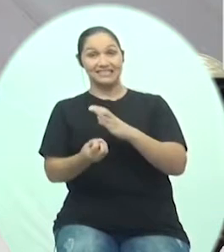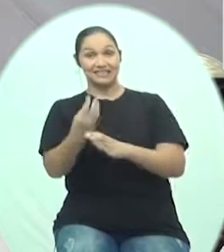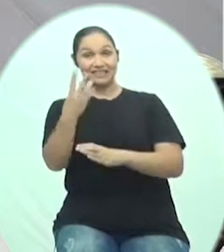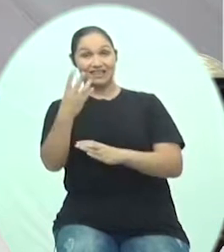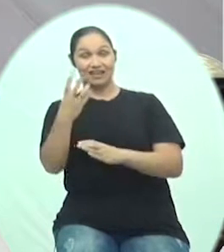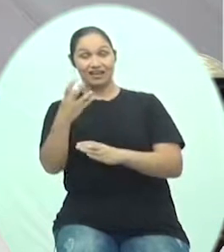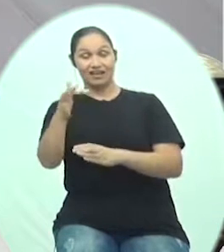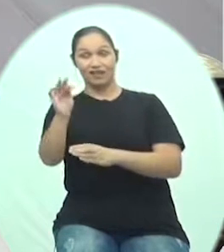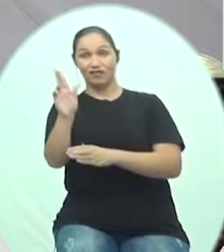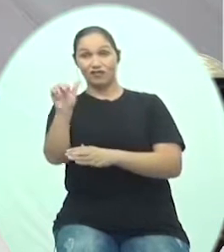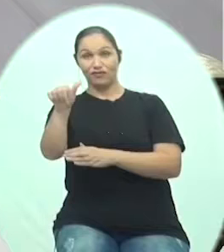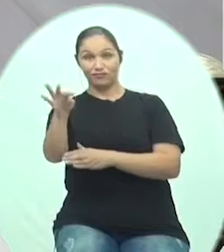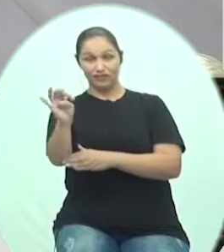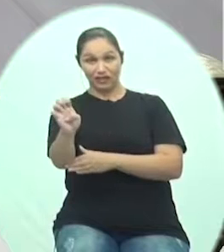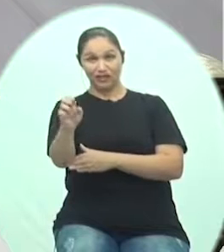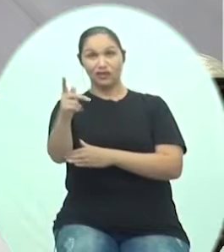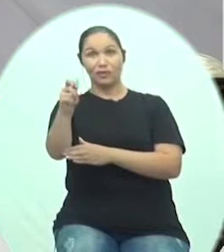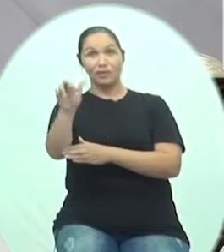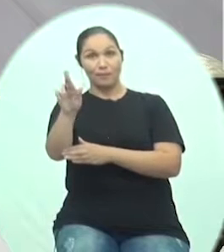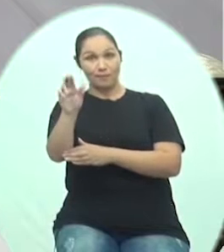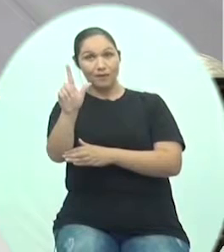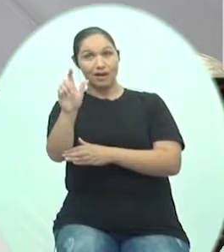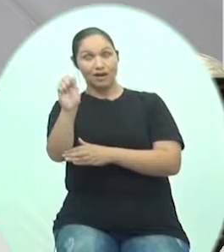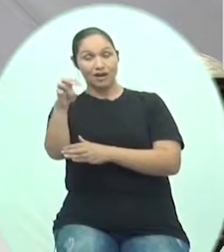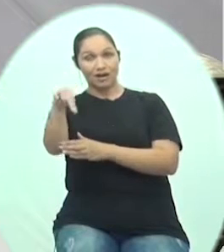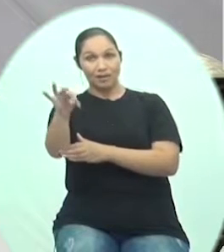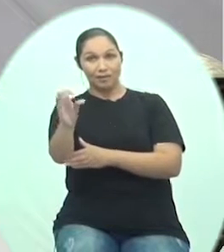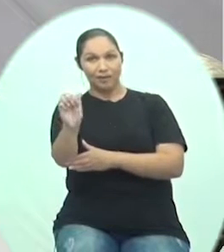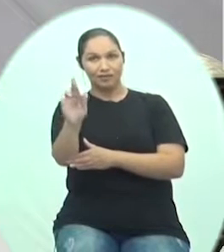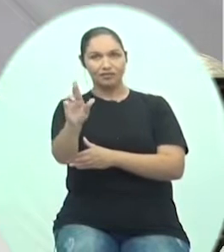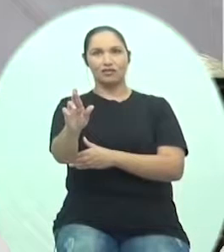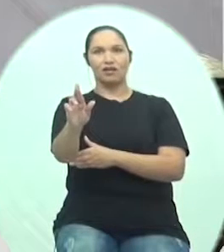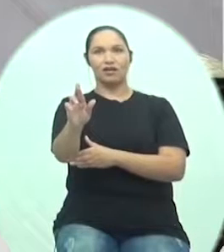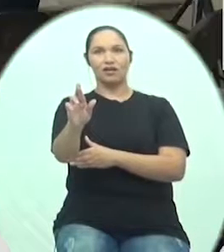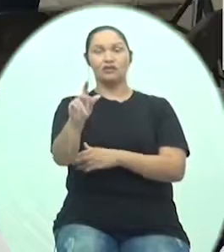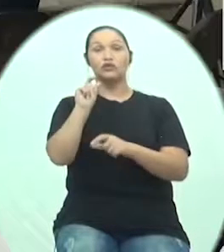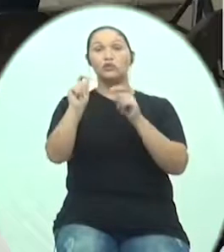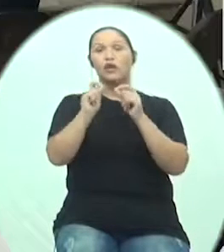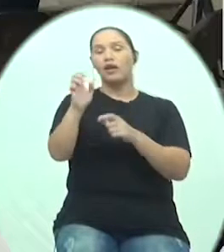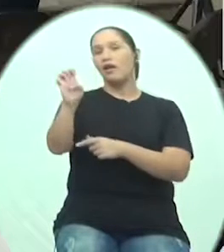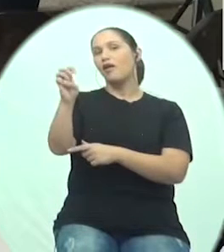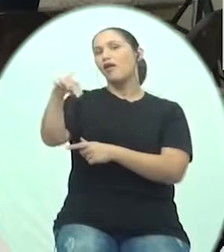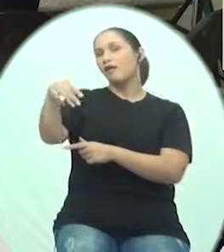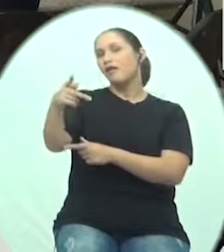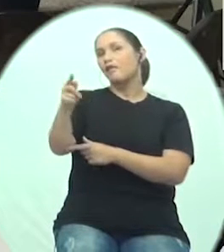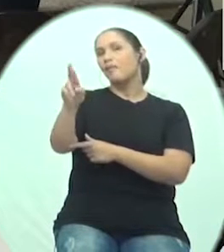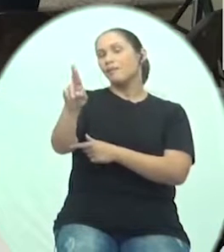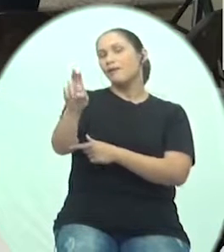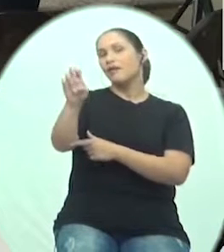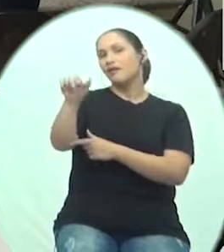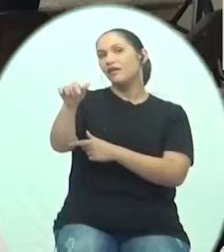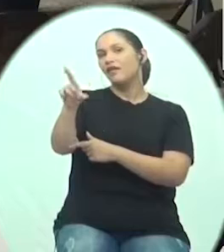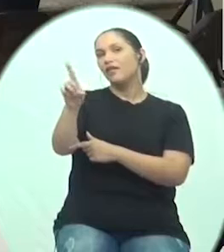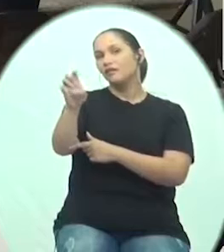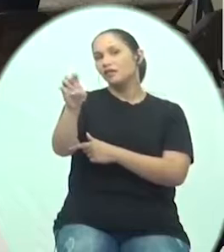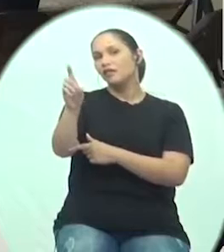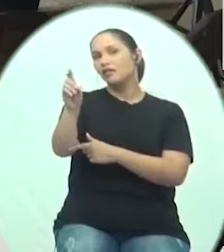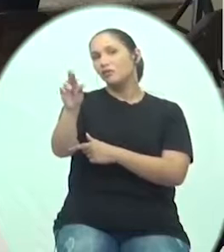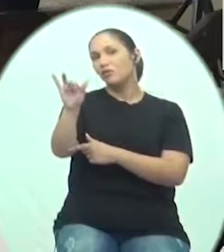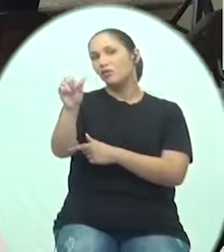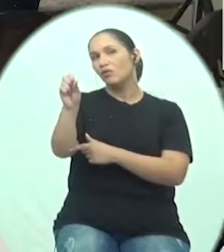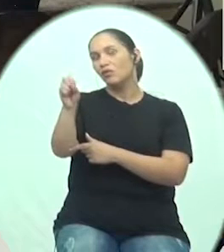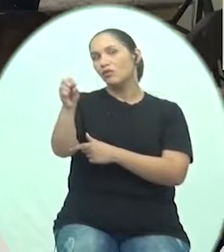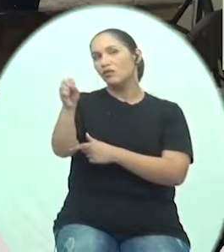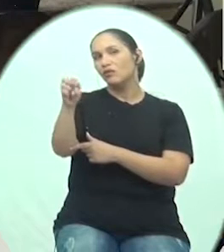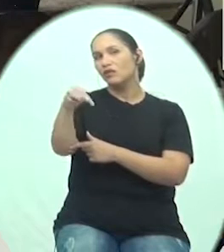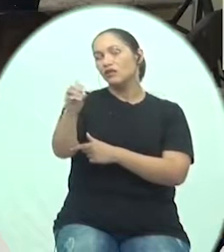empreendedorismo e da Liberdade Econômica o requerimento está em discussão com a